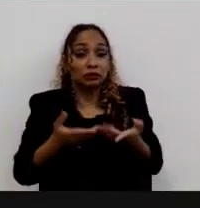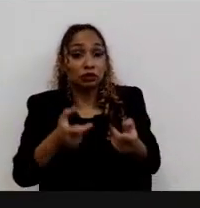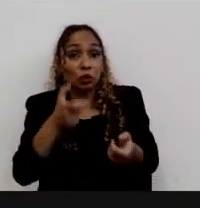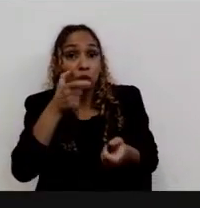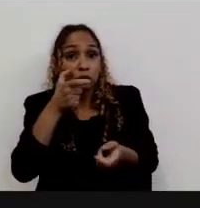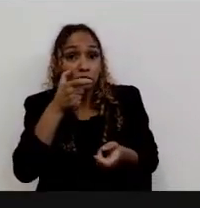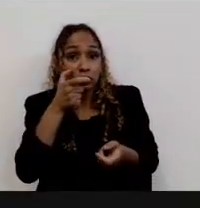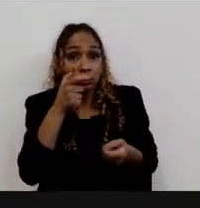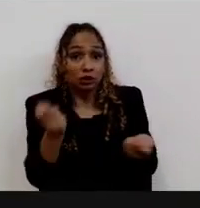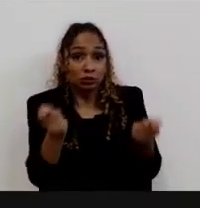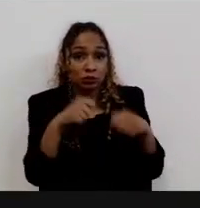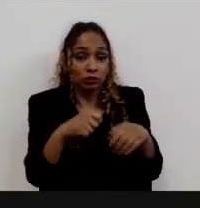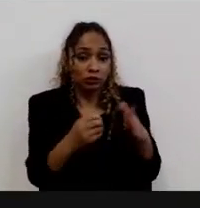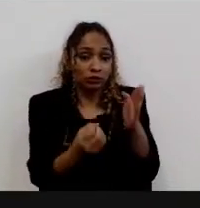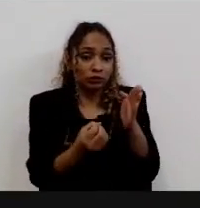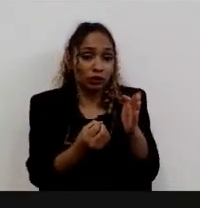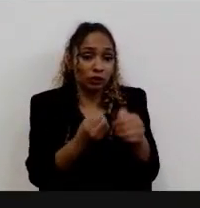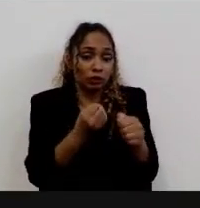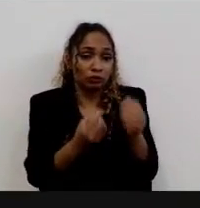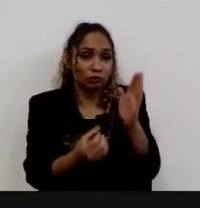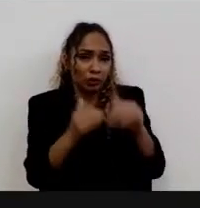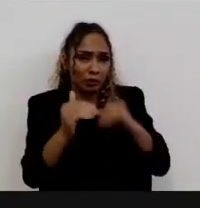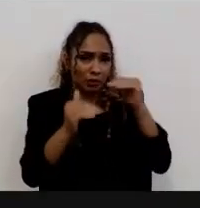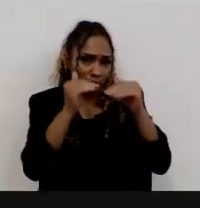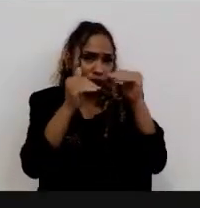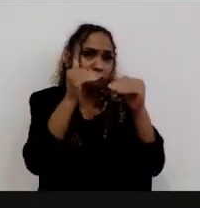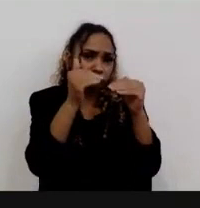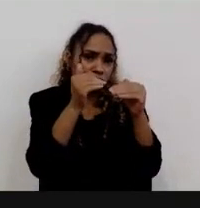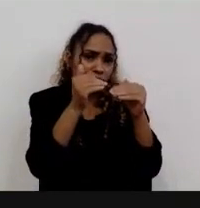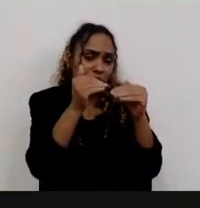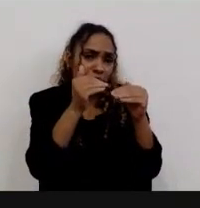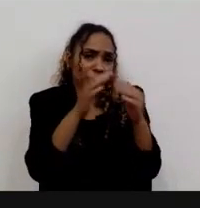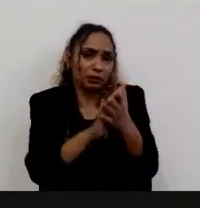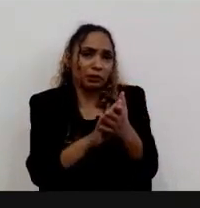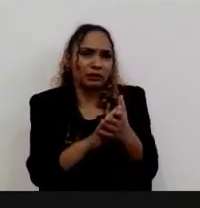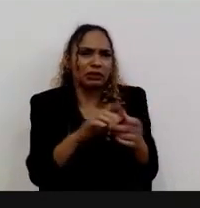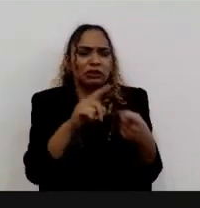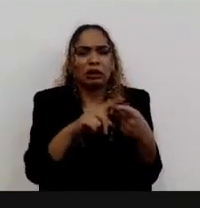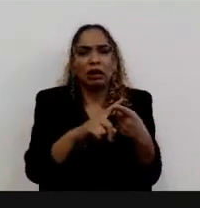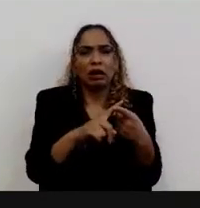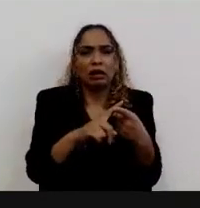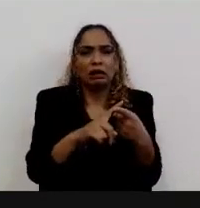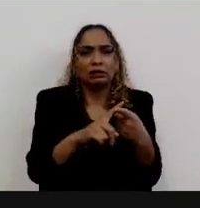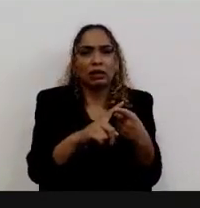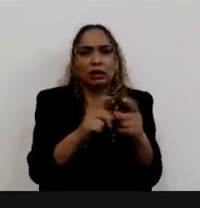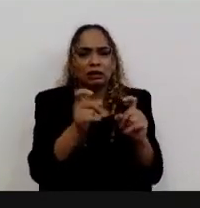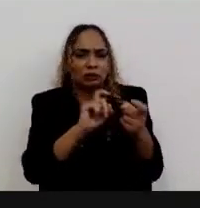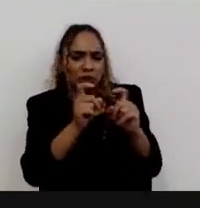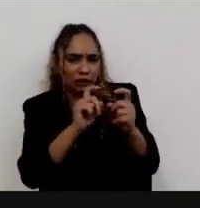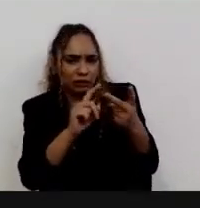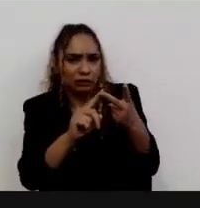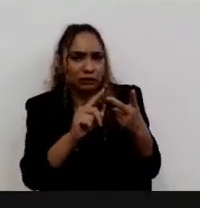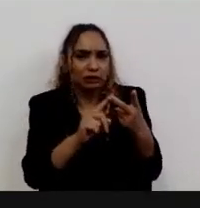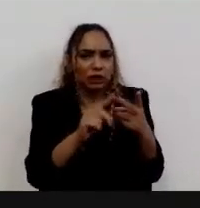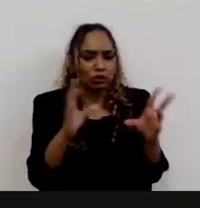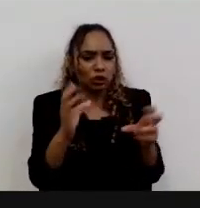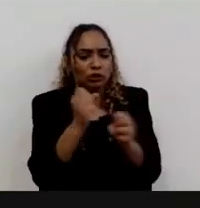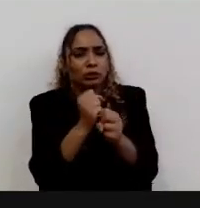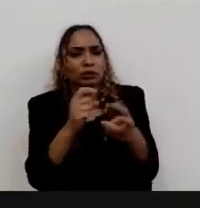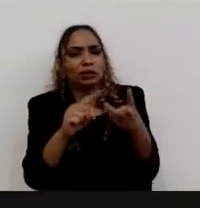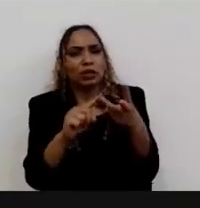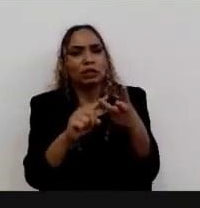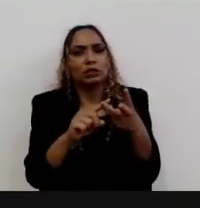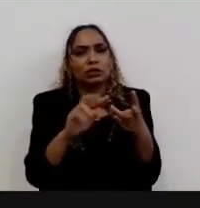interesse poderia desenvolver habilidades para automação. Nós já tivemos alunos da contabilidade, da administração, da